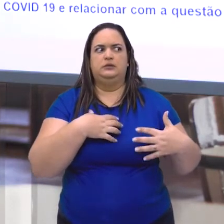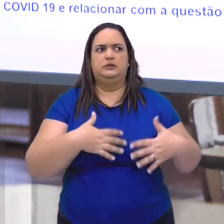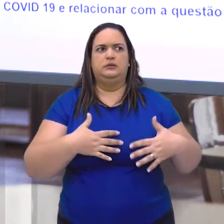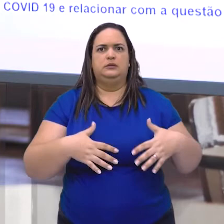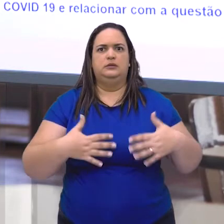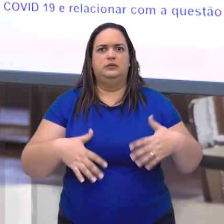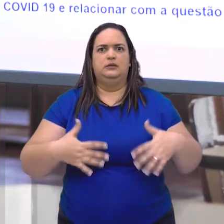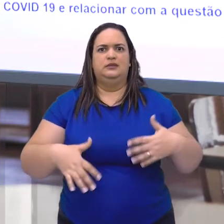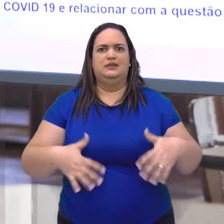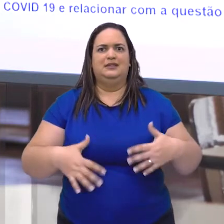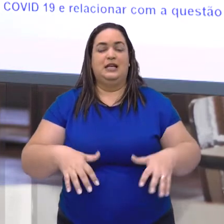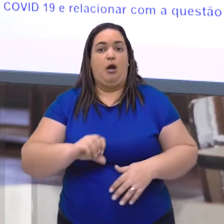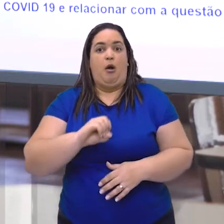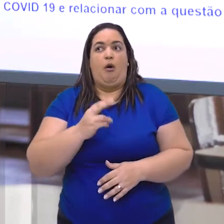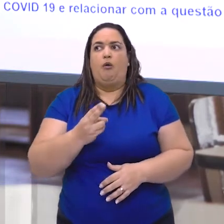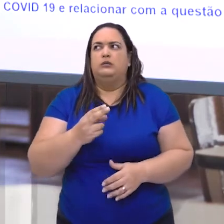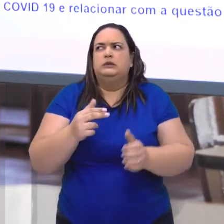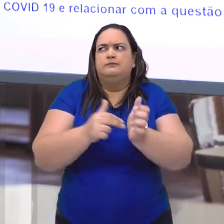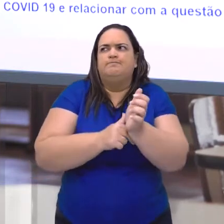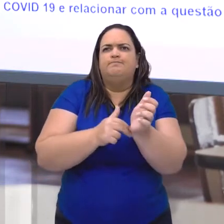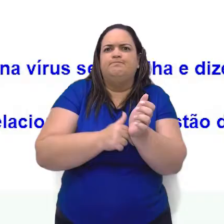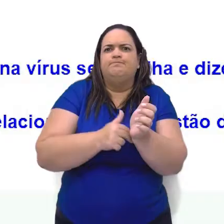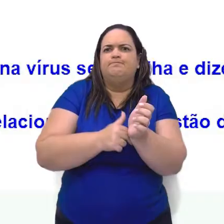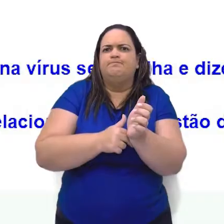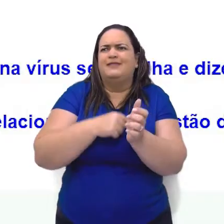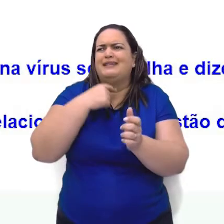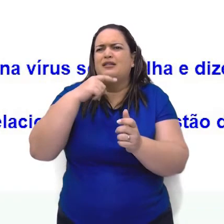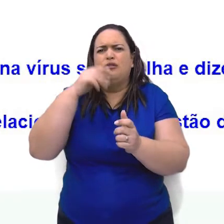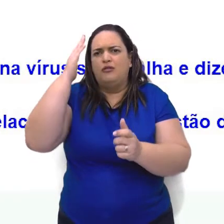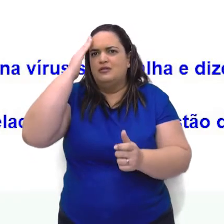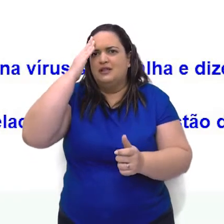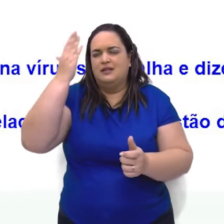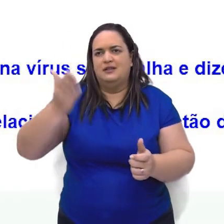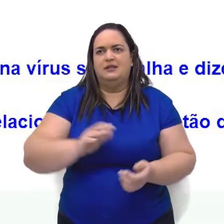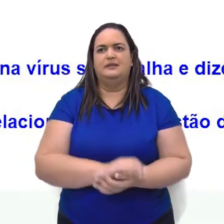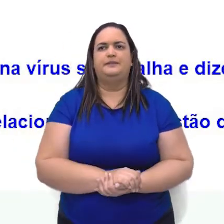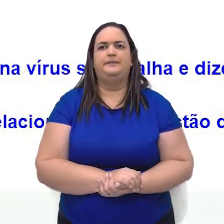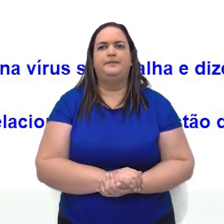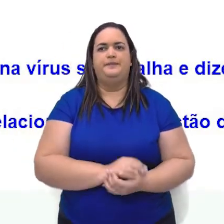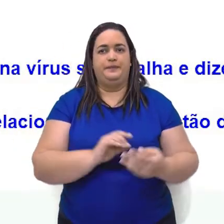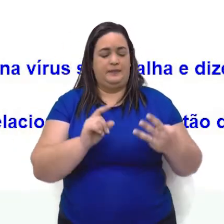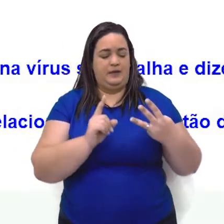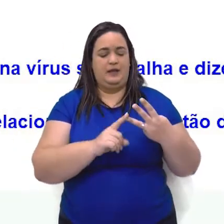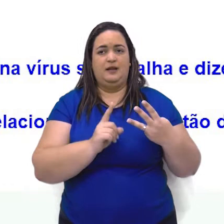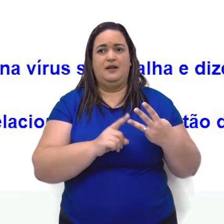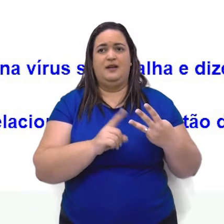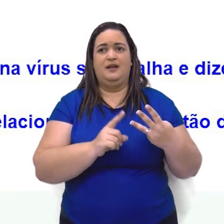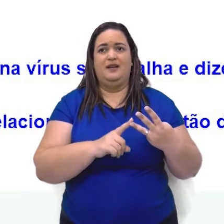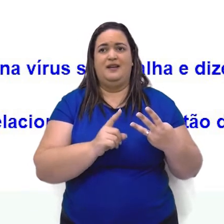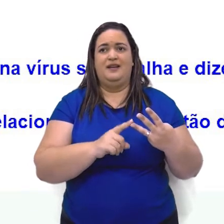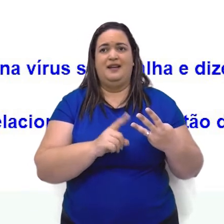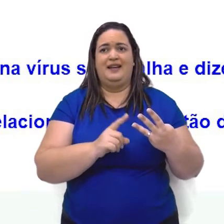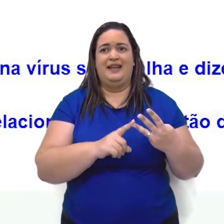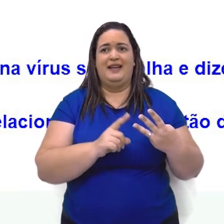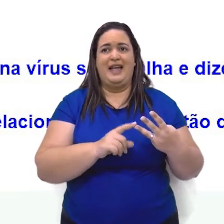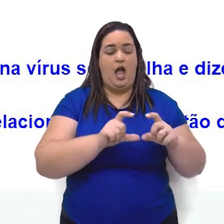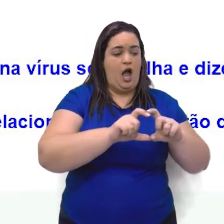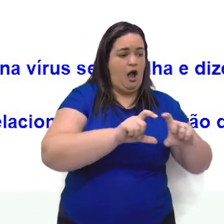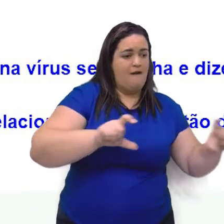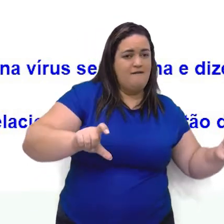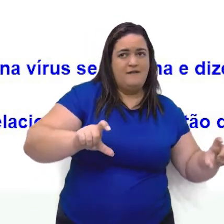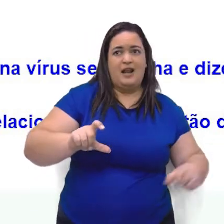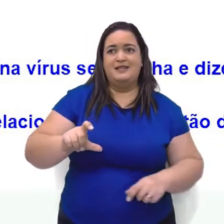ou de algo misterioso. Ligar diretamente a frase a rapidez com que o vírus da gripe